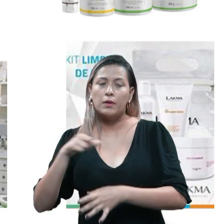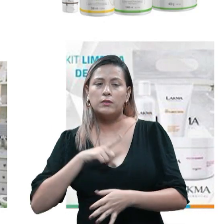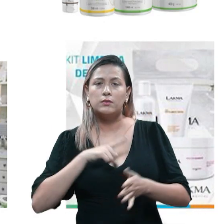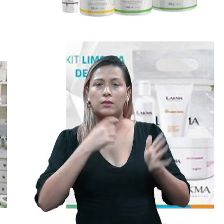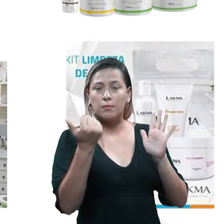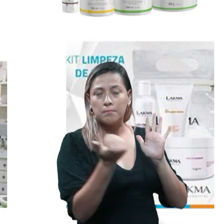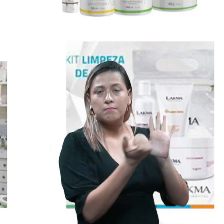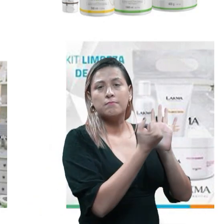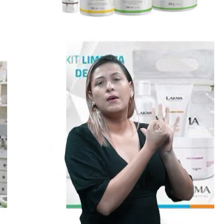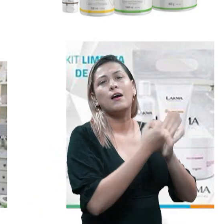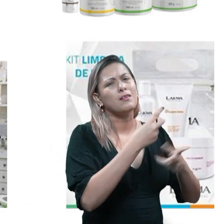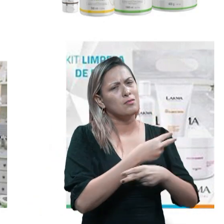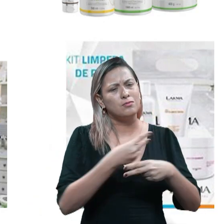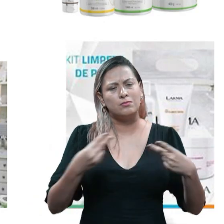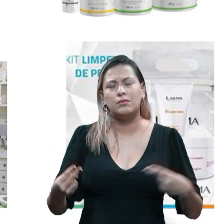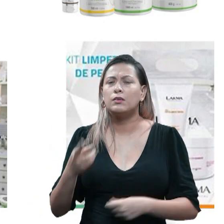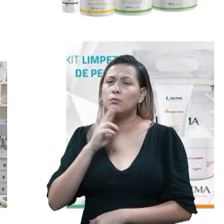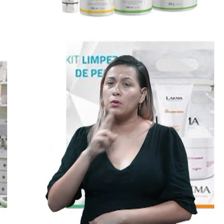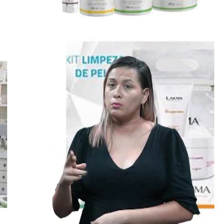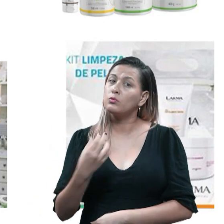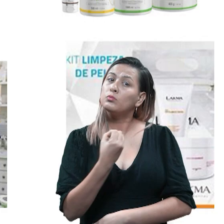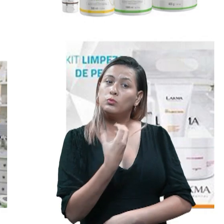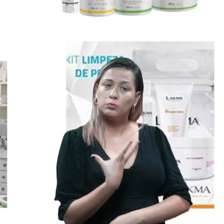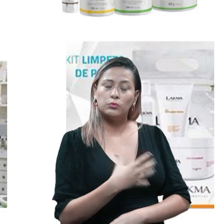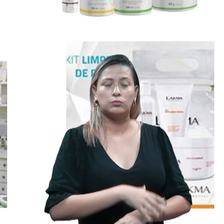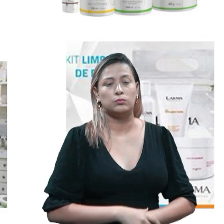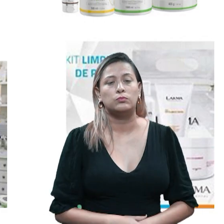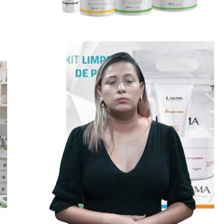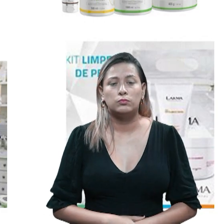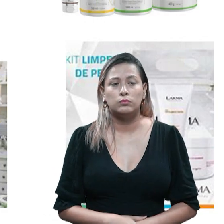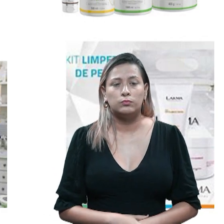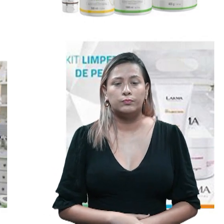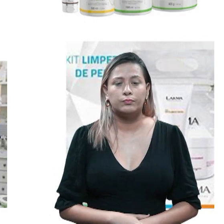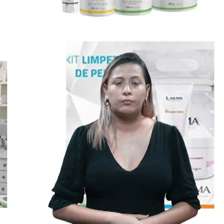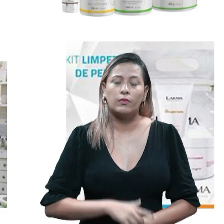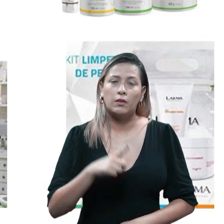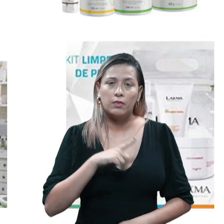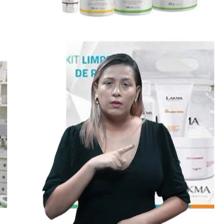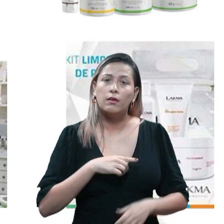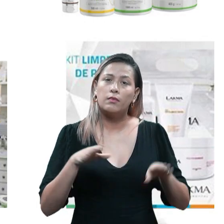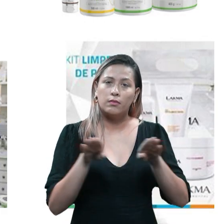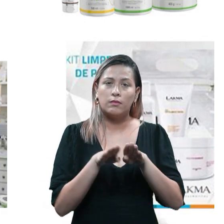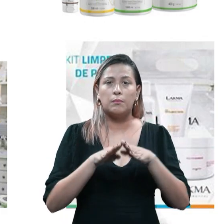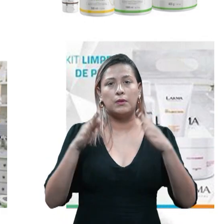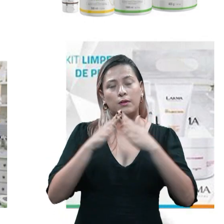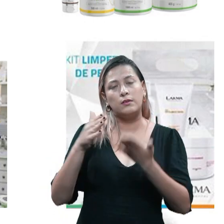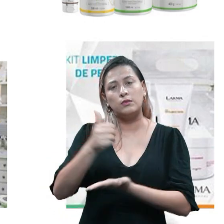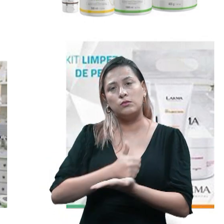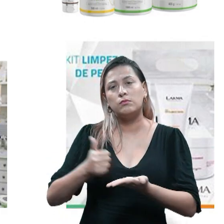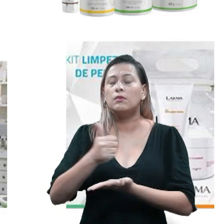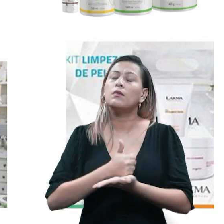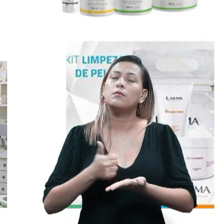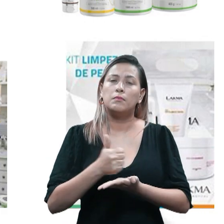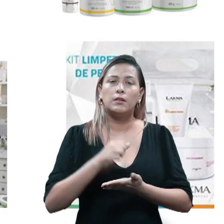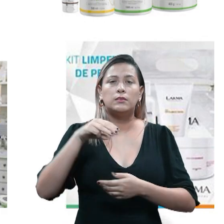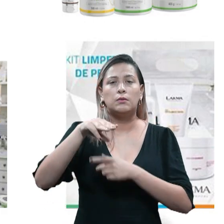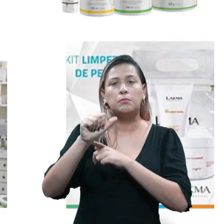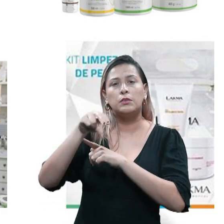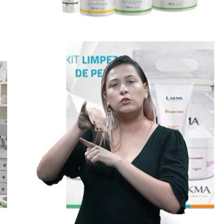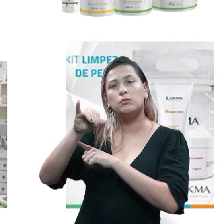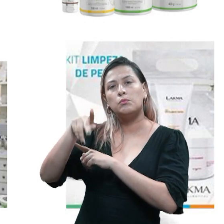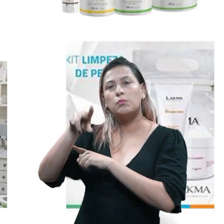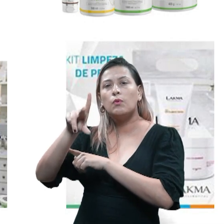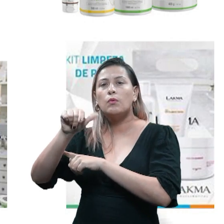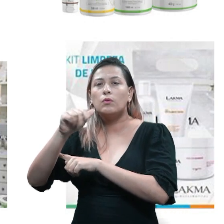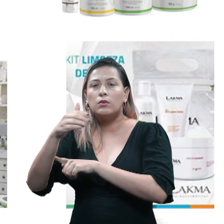marcas que oferecem resultados excelentes. Temos ainda as farmácias de manipulação, que são aliadas